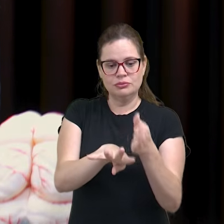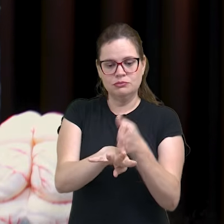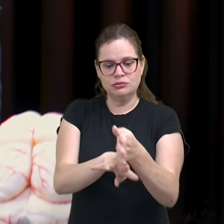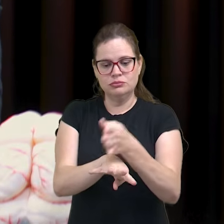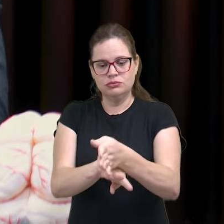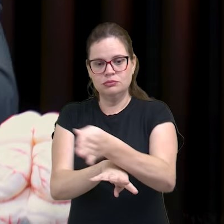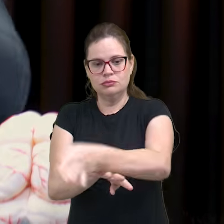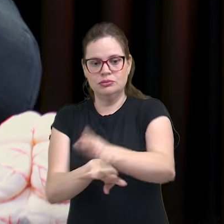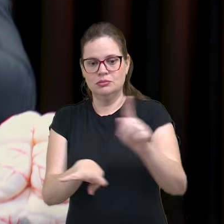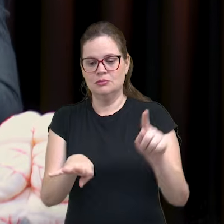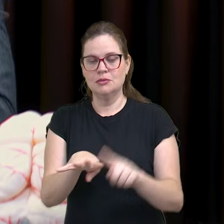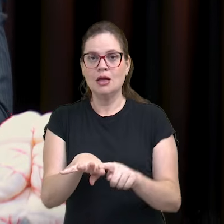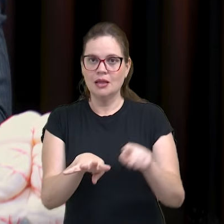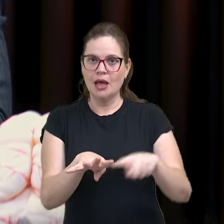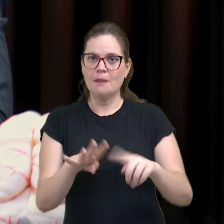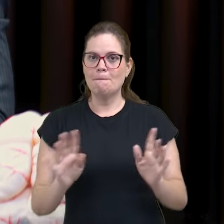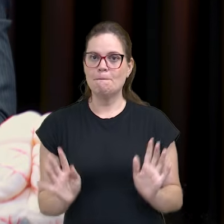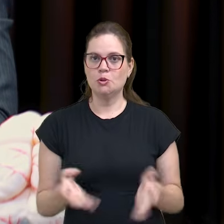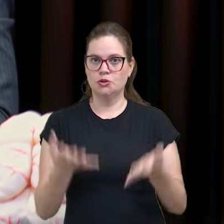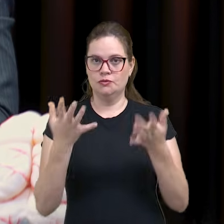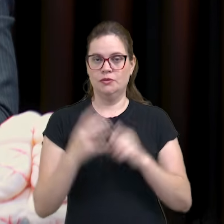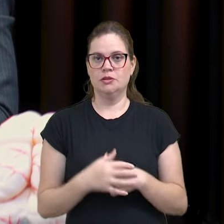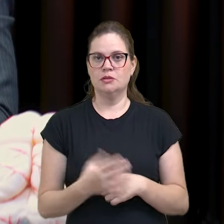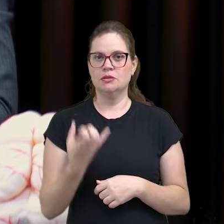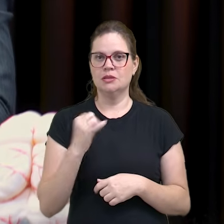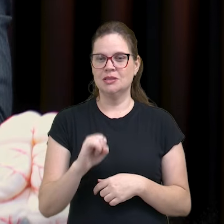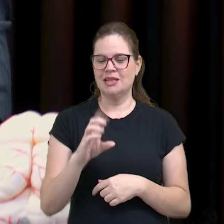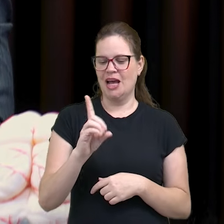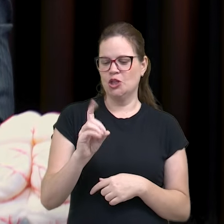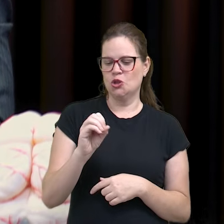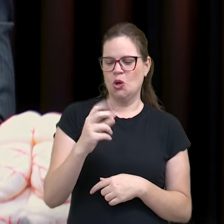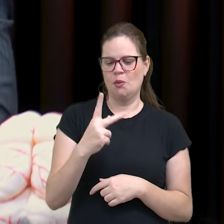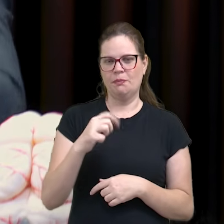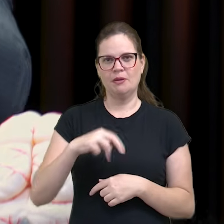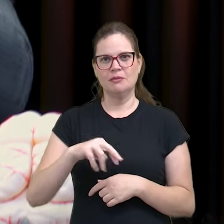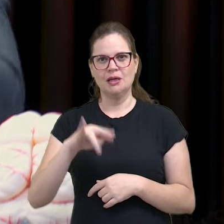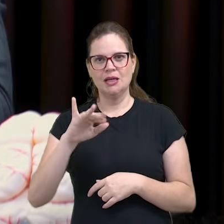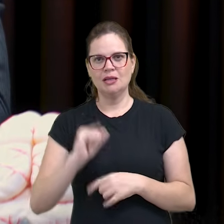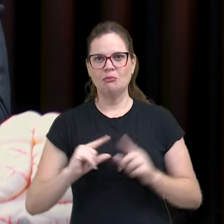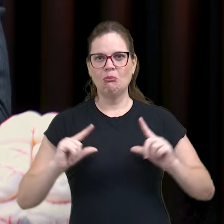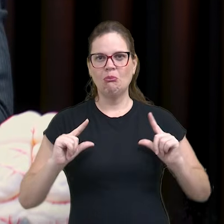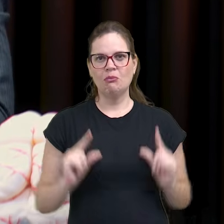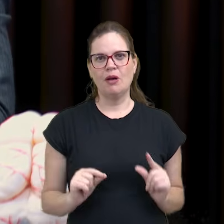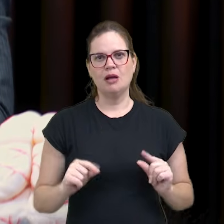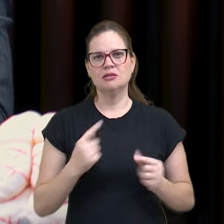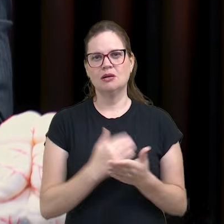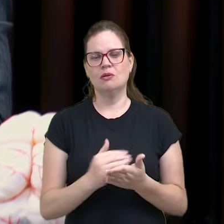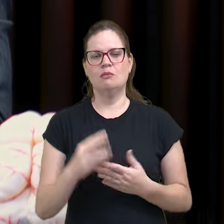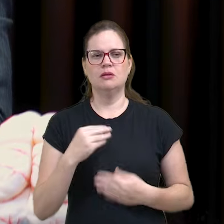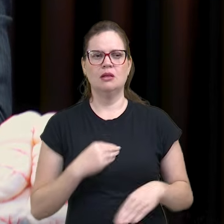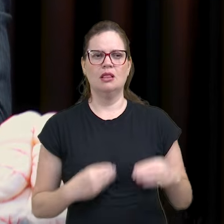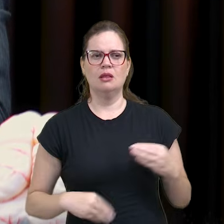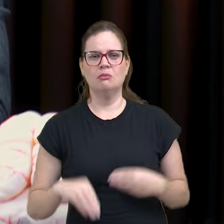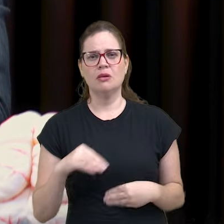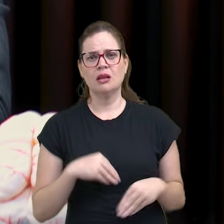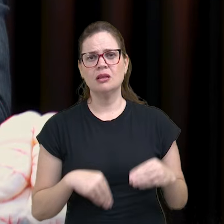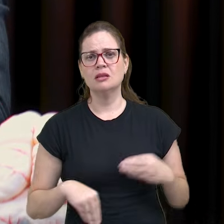motivação. Se você está com dopamina baixa, você entra em depressão. Se você está com dopamina baixa, você não sai da sua